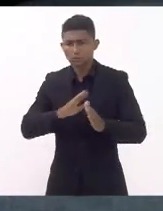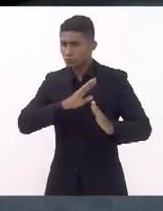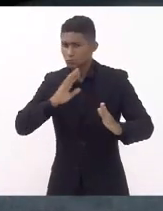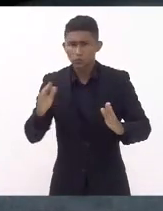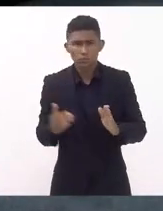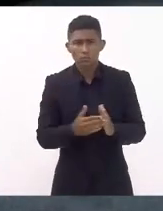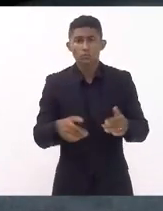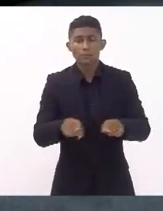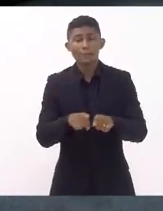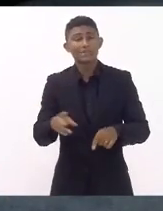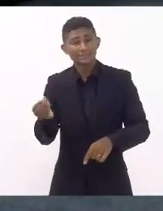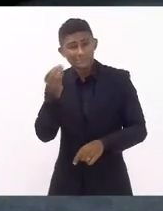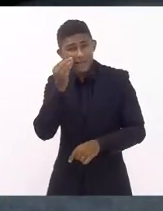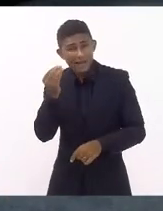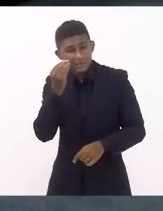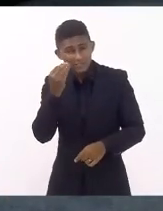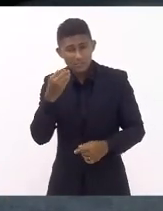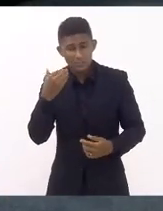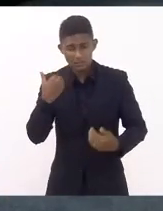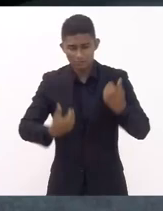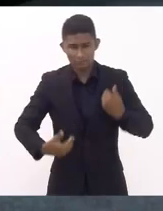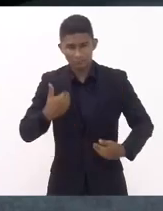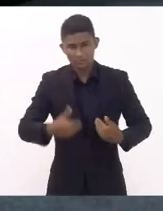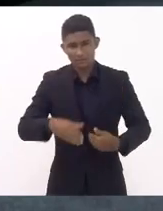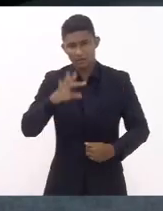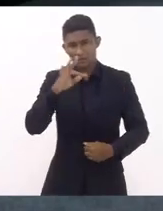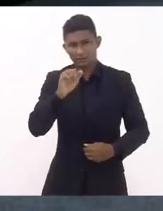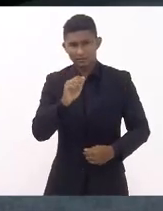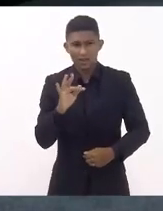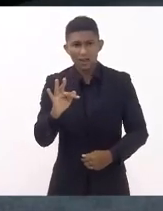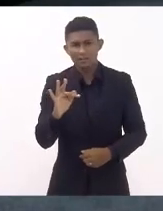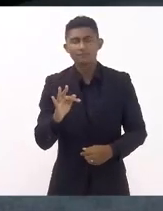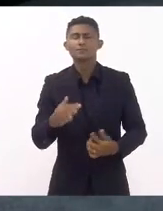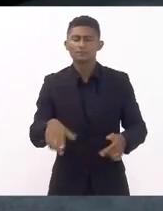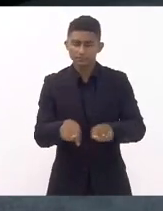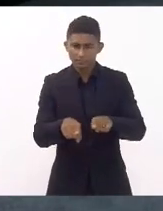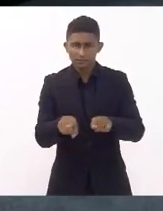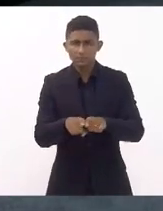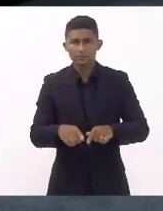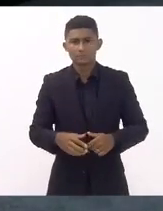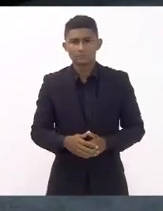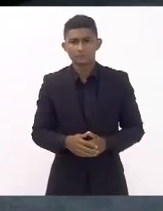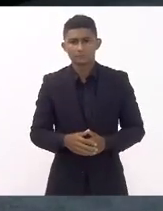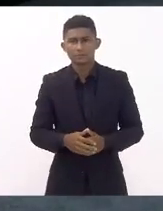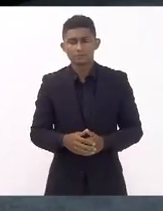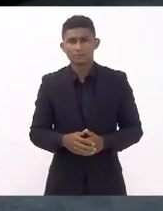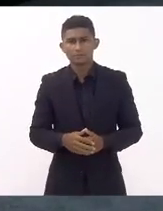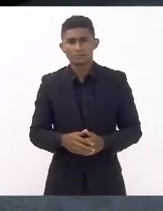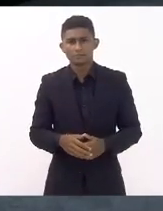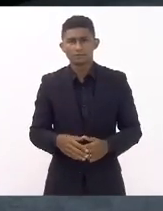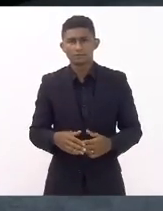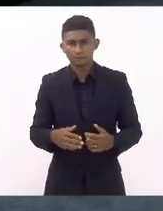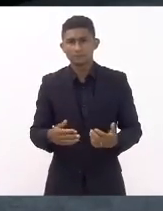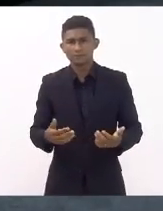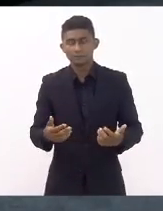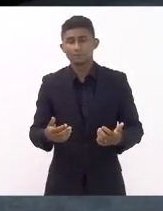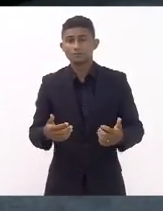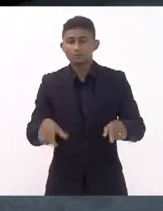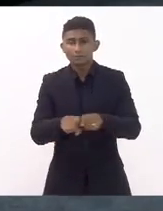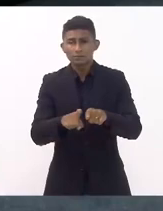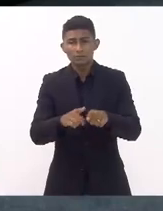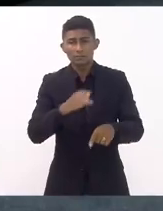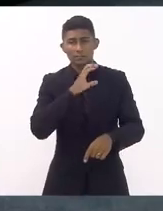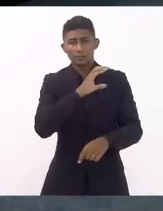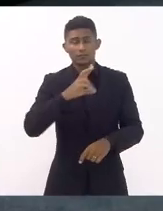o teste de aptidão física, o TAF. Então, a conversa com a deputada Marta Rocha e com a CCJ, da qual também sou